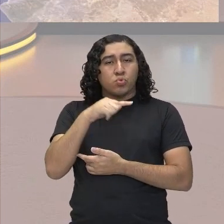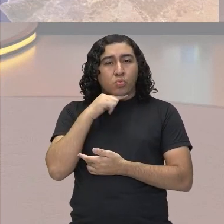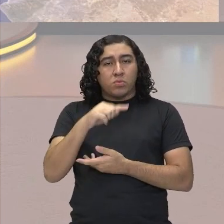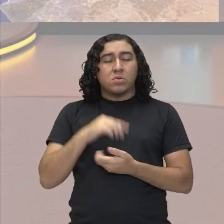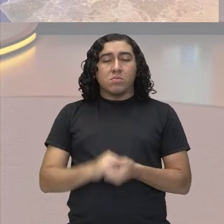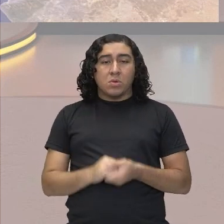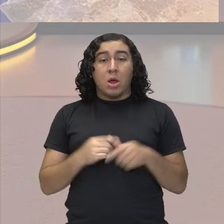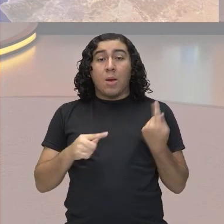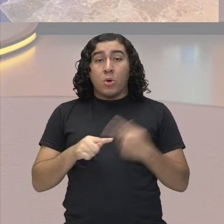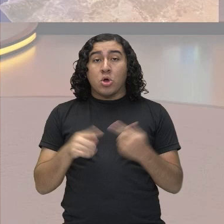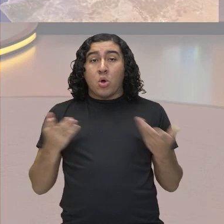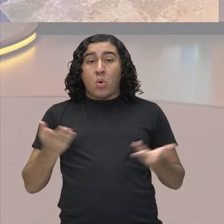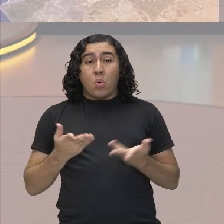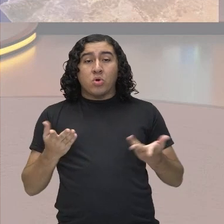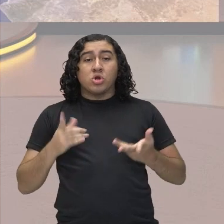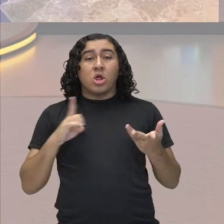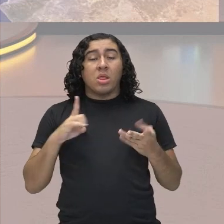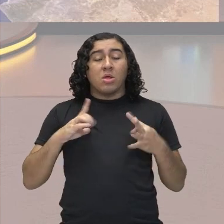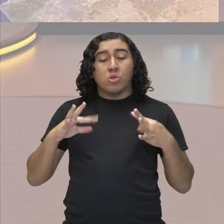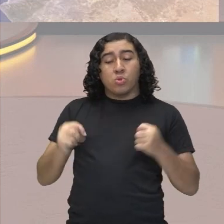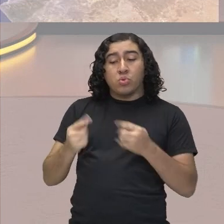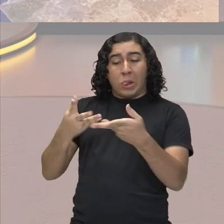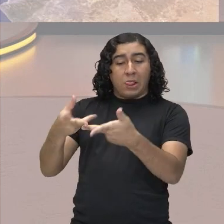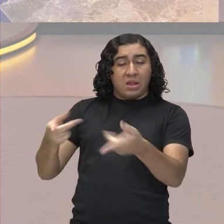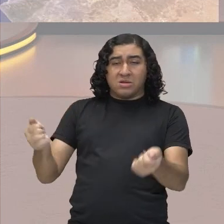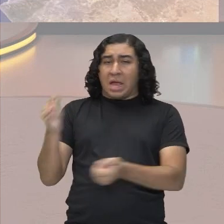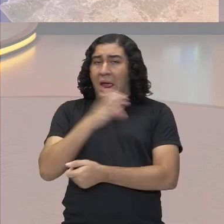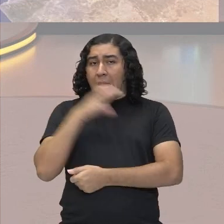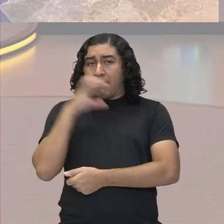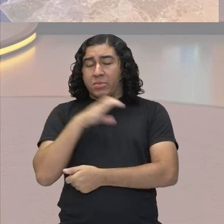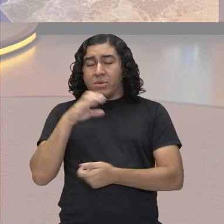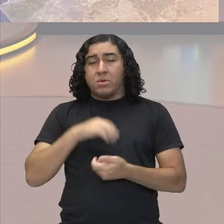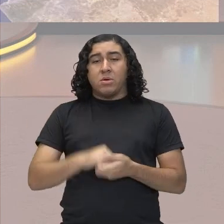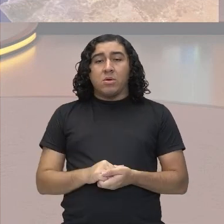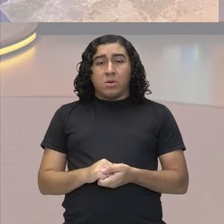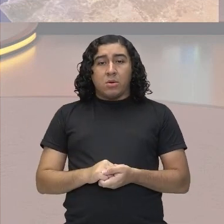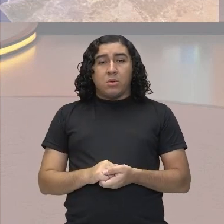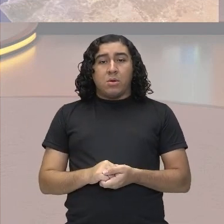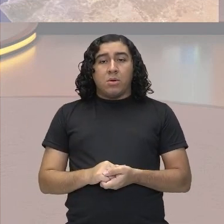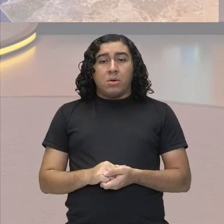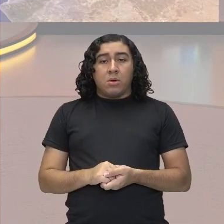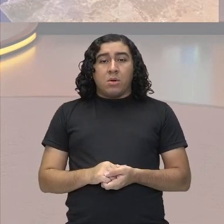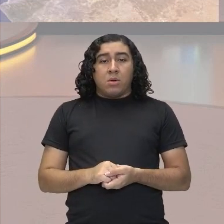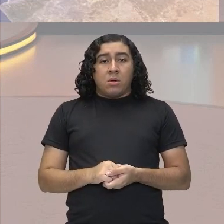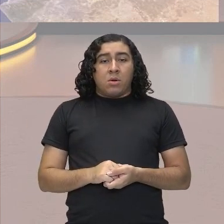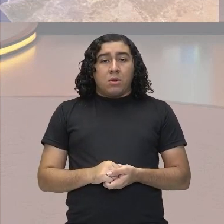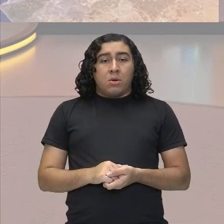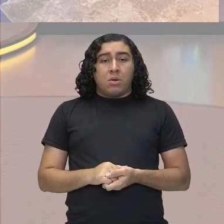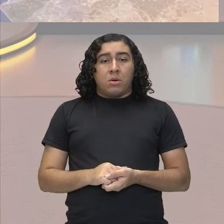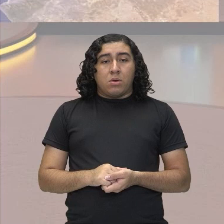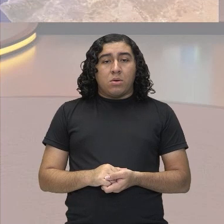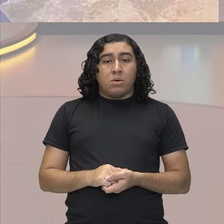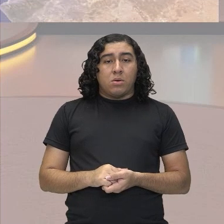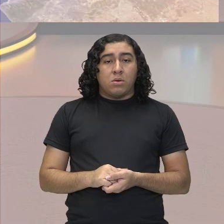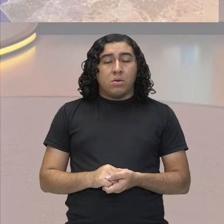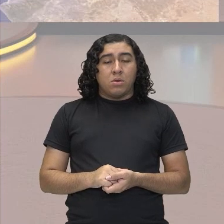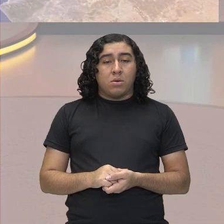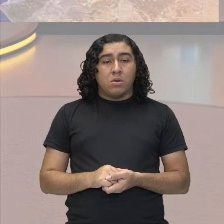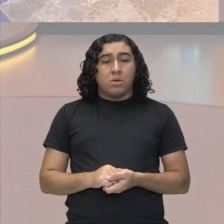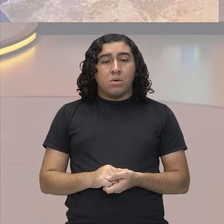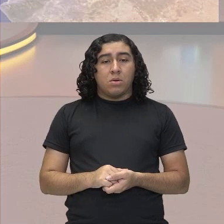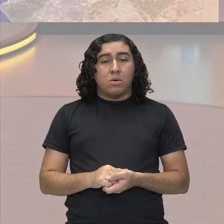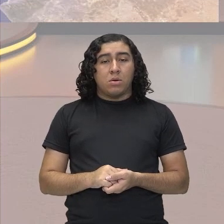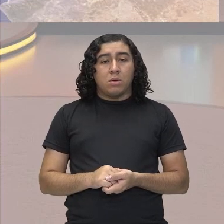está tudo muito sólido, desculpa, tudo muito líquido, não é? Não existe mais agora